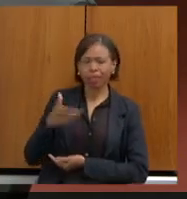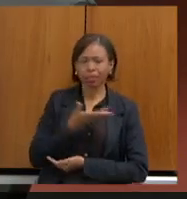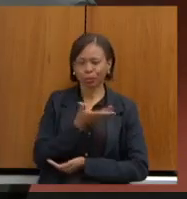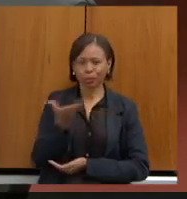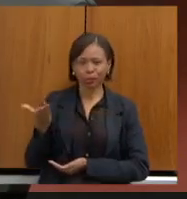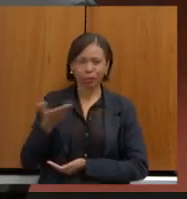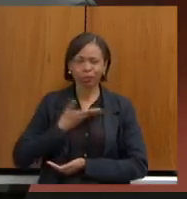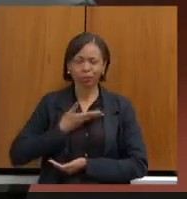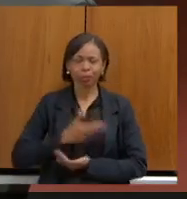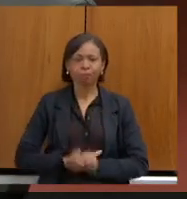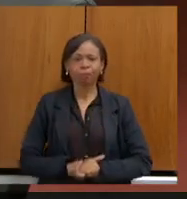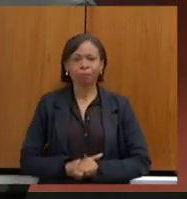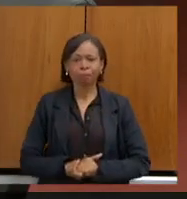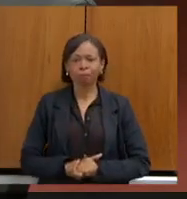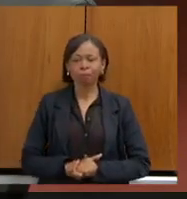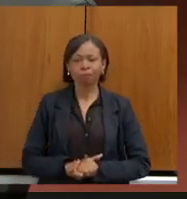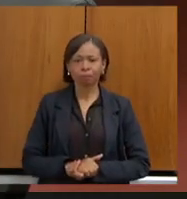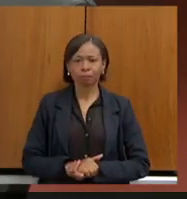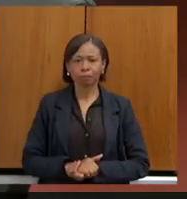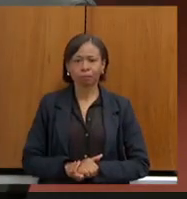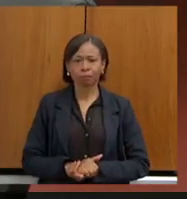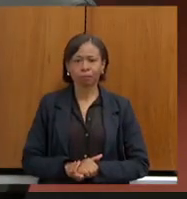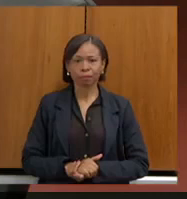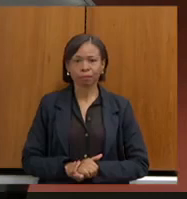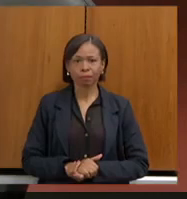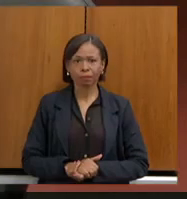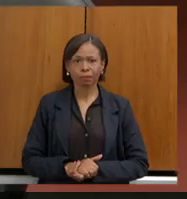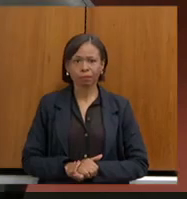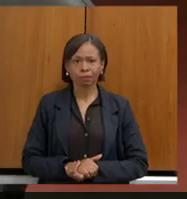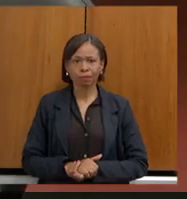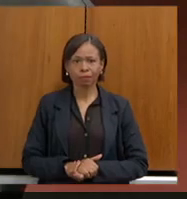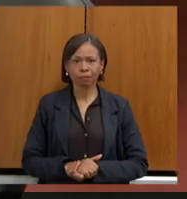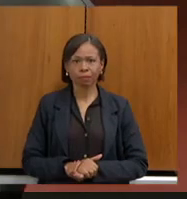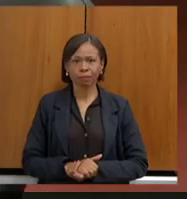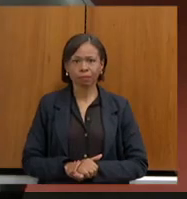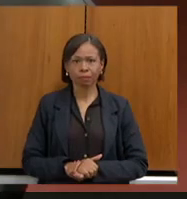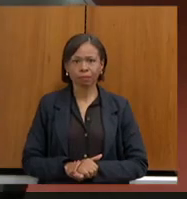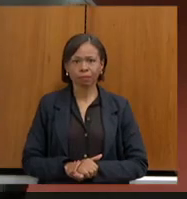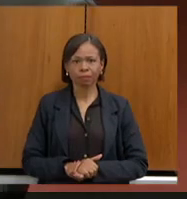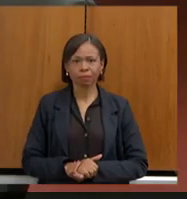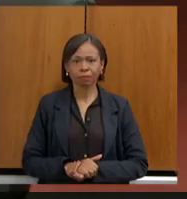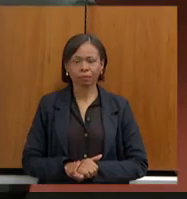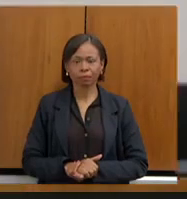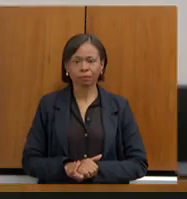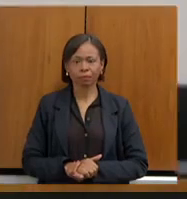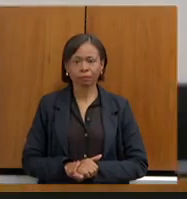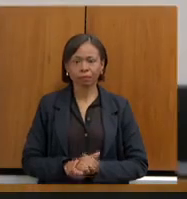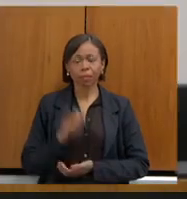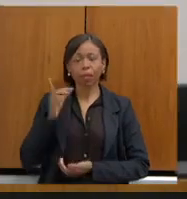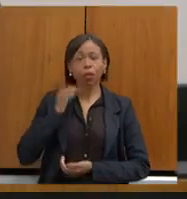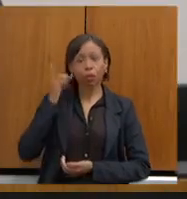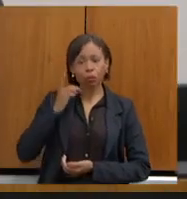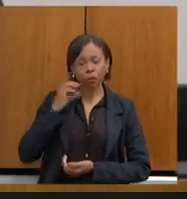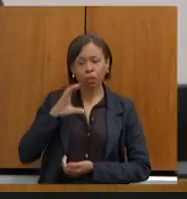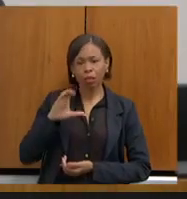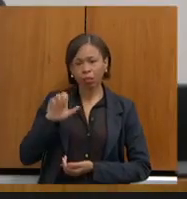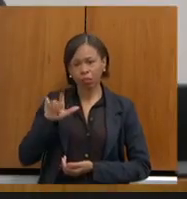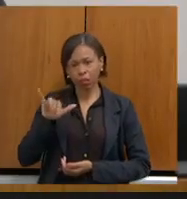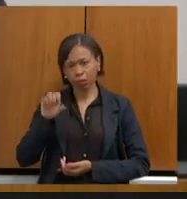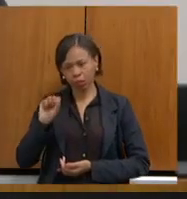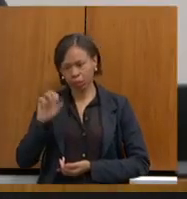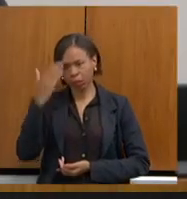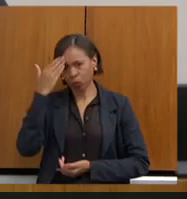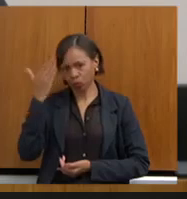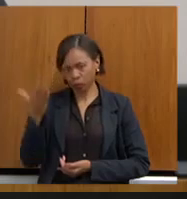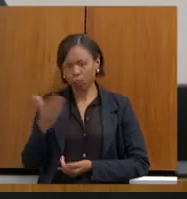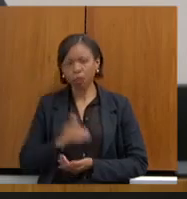colegas palavras de carinho e confiança e agradecemos intervenções dos deputados a cereja Viola e passamos a